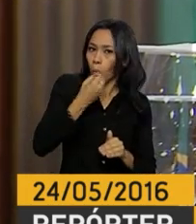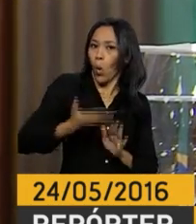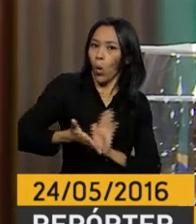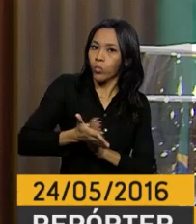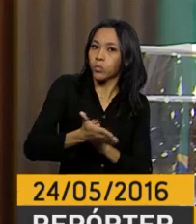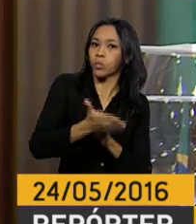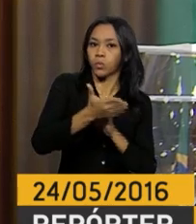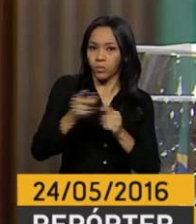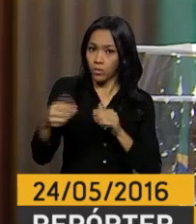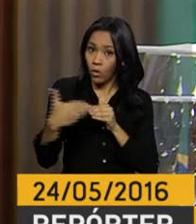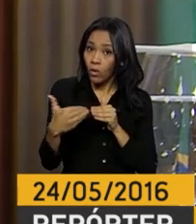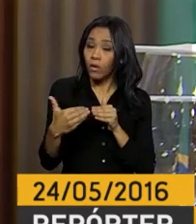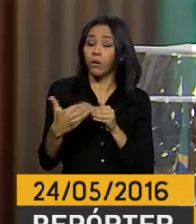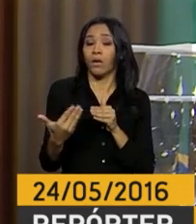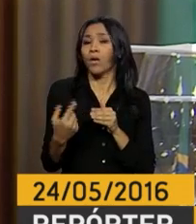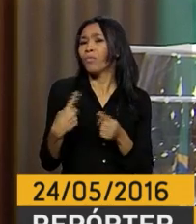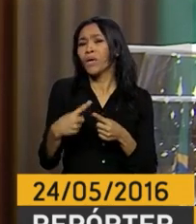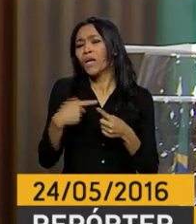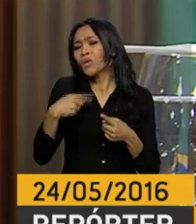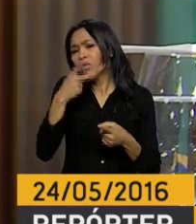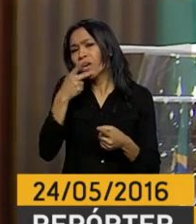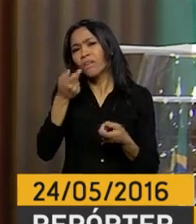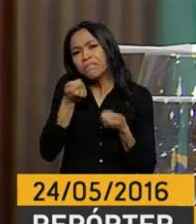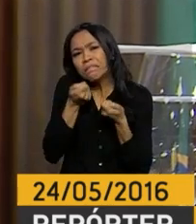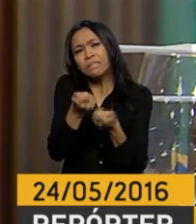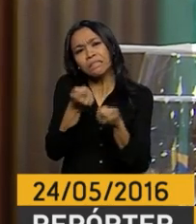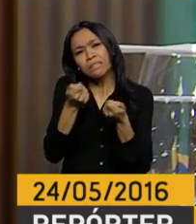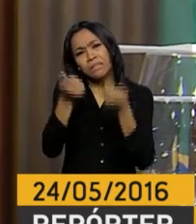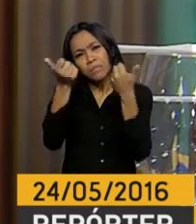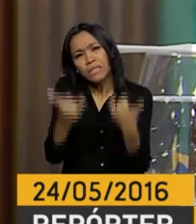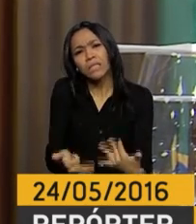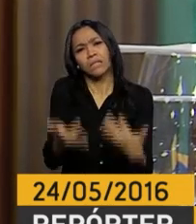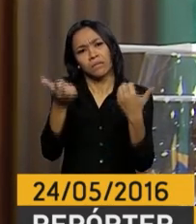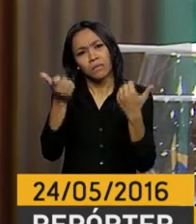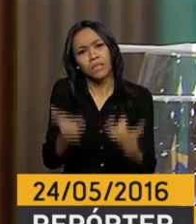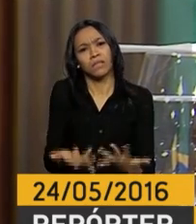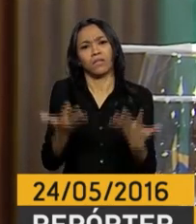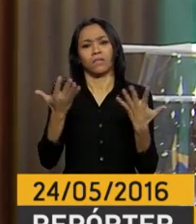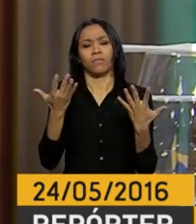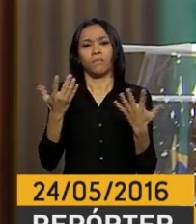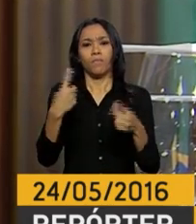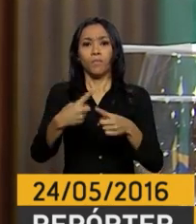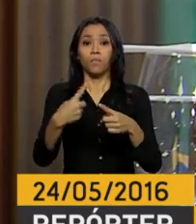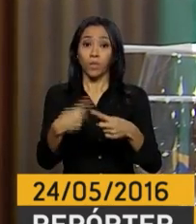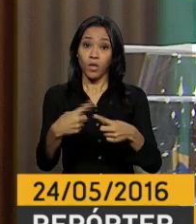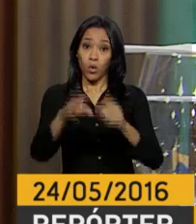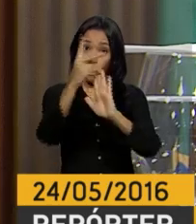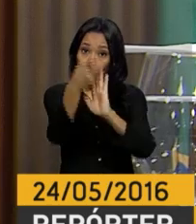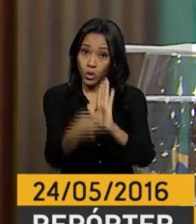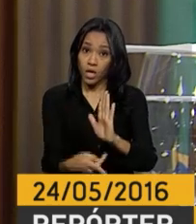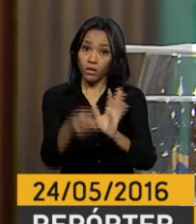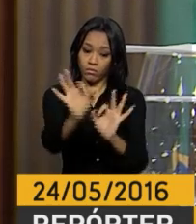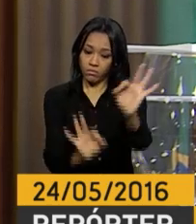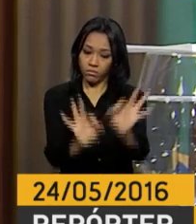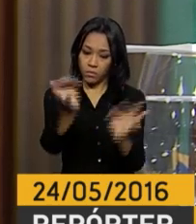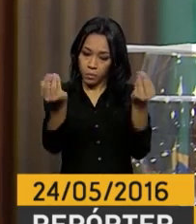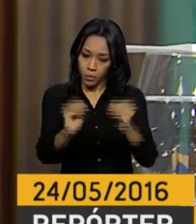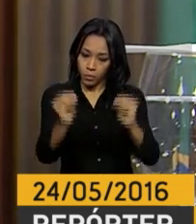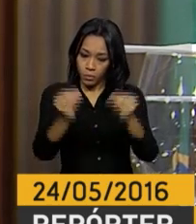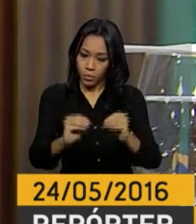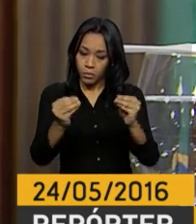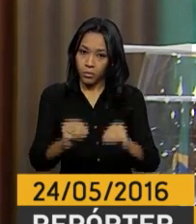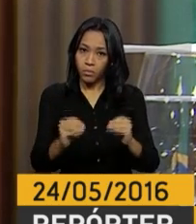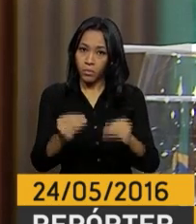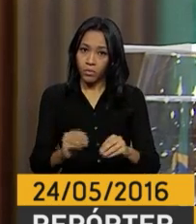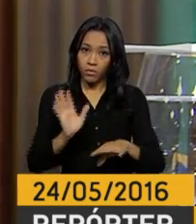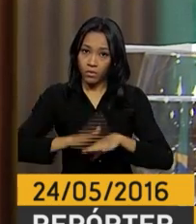que é que eu digo, estou insistindo nesse ponto, repito? Porque, na verdade, o projeto inaugural, o projeto original, não foi